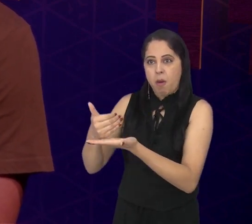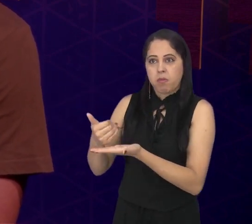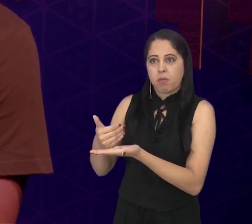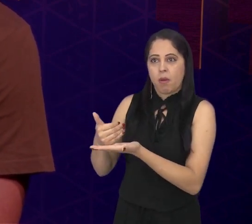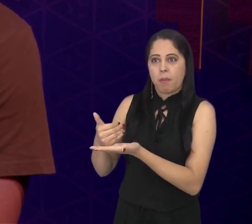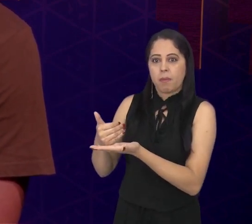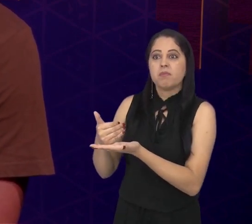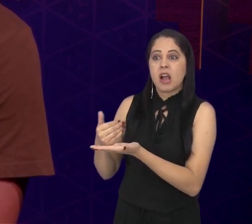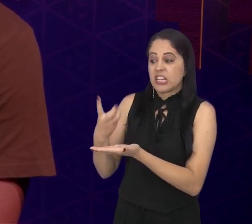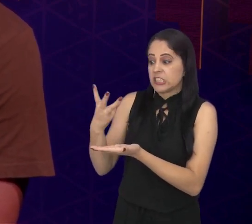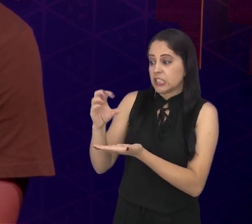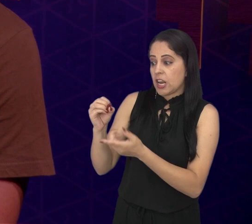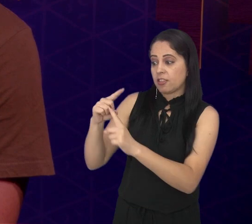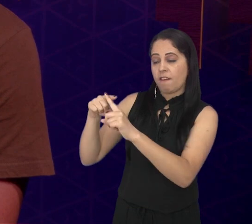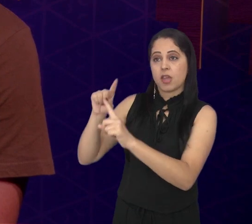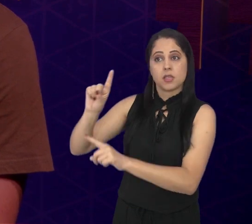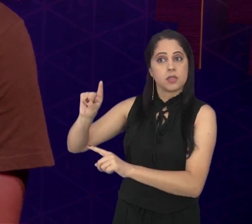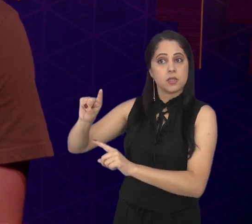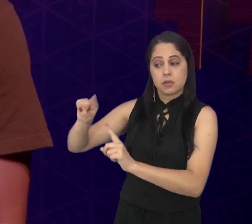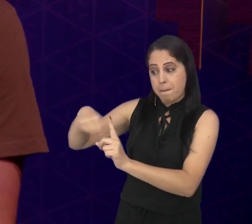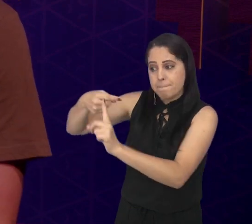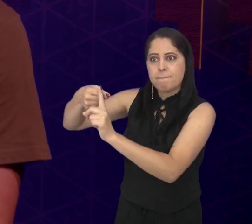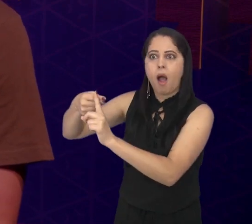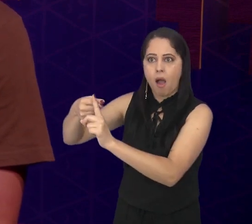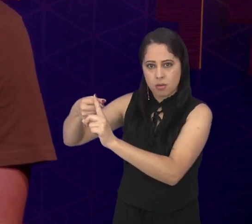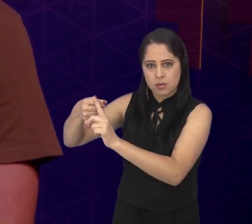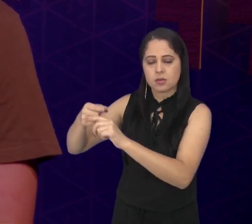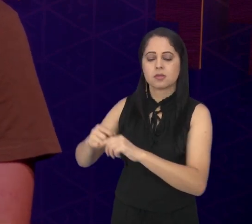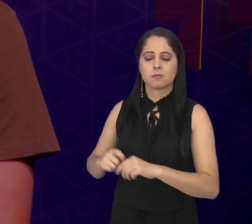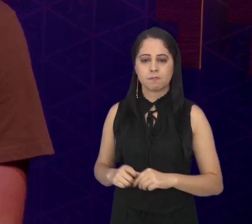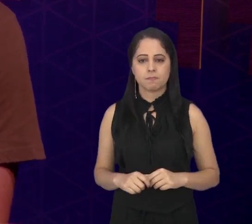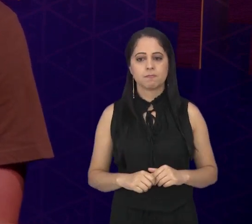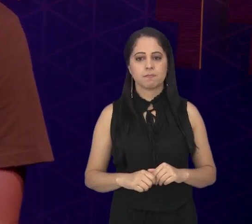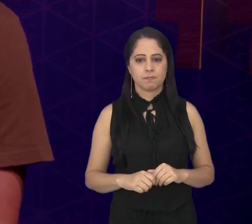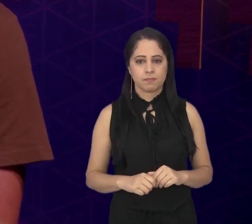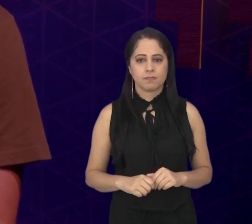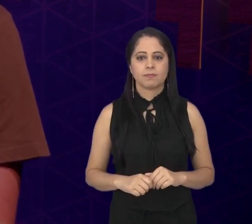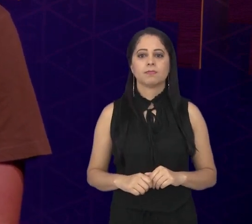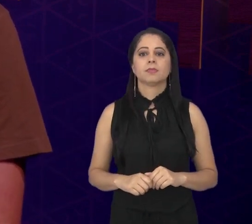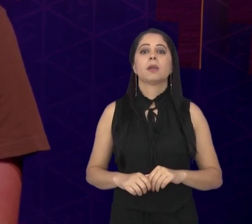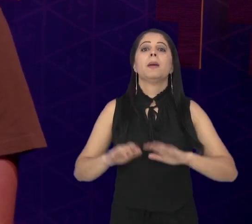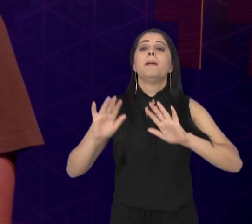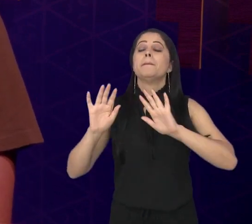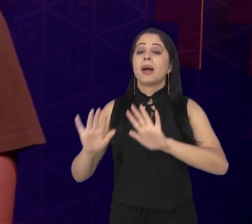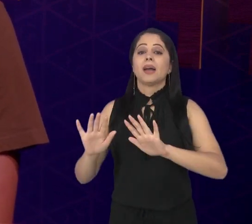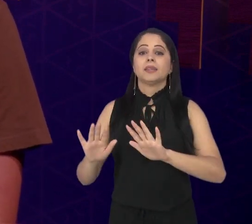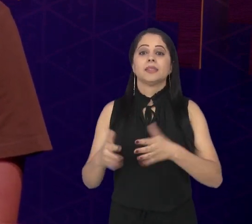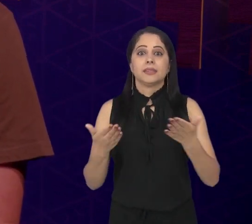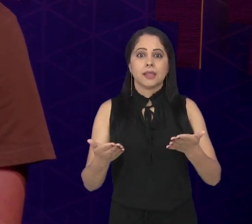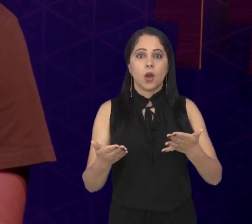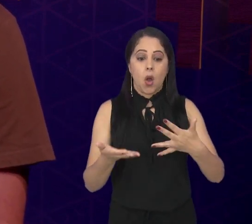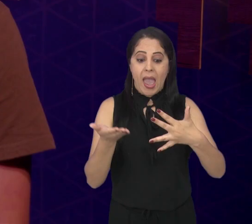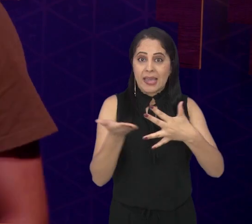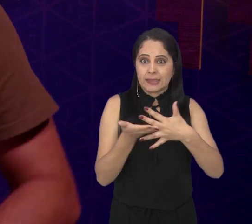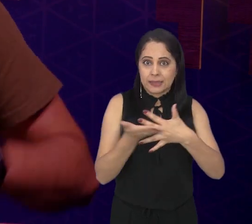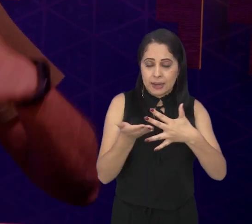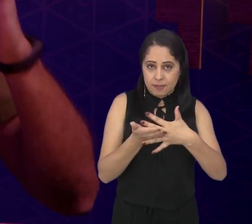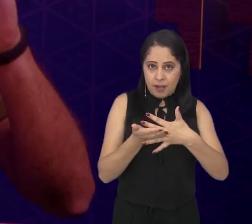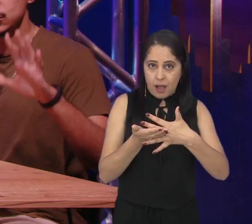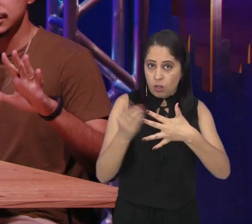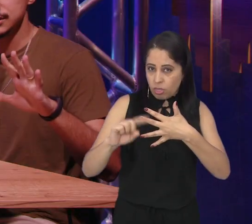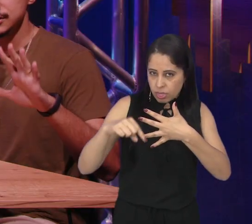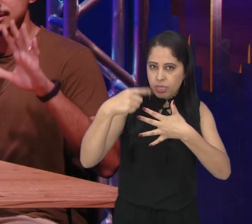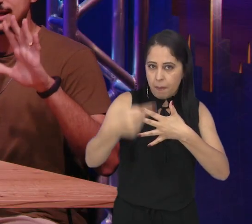que teve um investimento, pouco investimento, foi muito longe. Uhum. Né? Mas é isso aí, gente. A